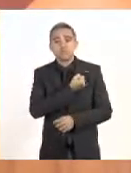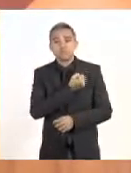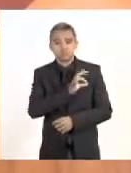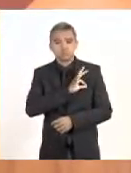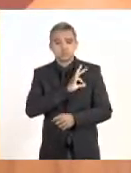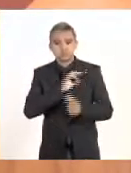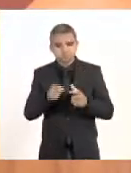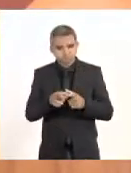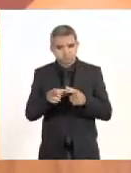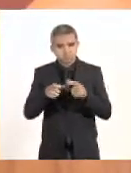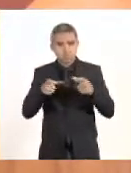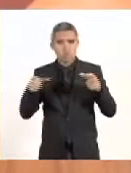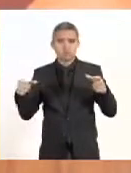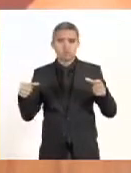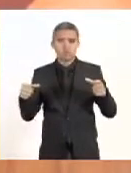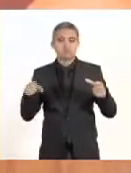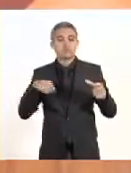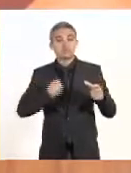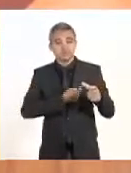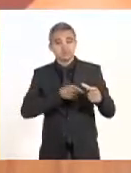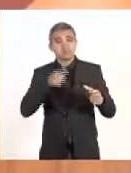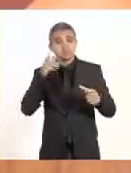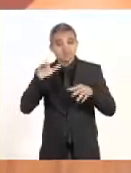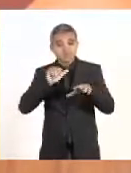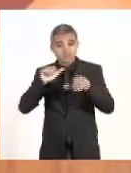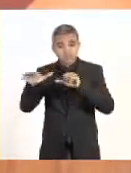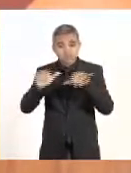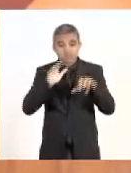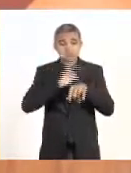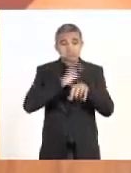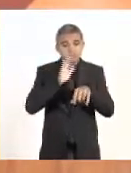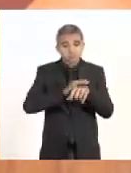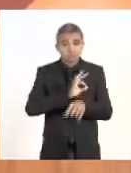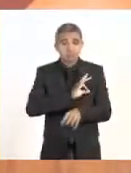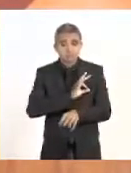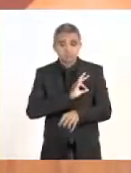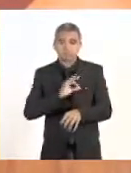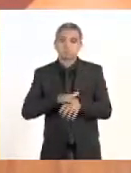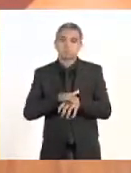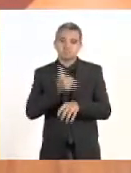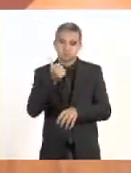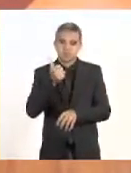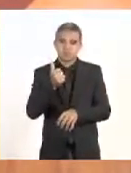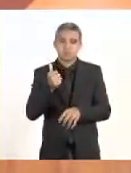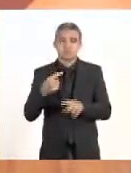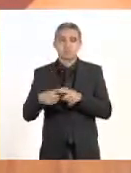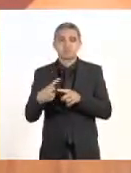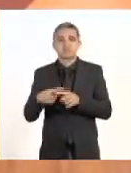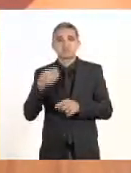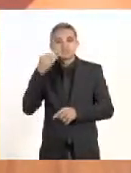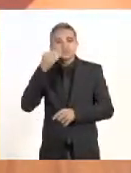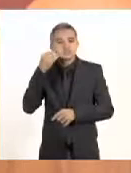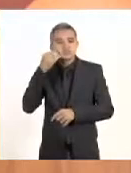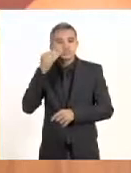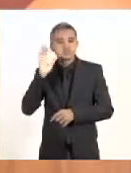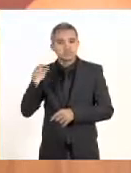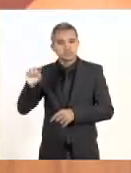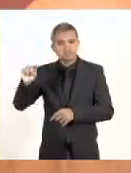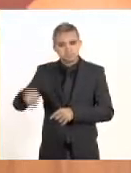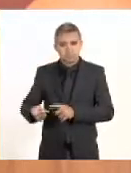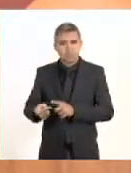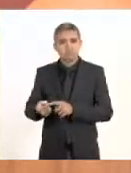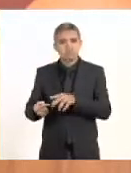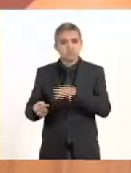possível se nós conseguirmos chamar um quantitativo maior, realmente já com a experiência de ter sido chamado 1.000 e ter ficado